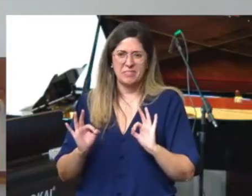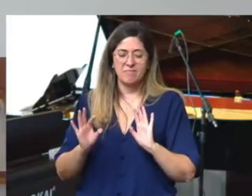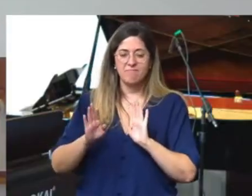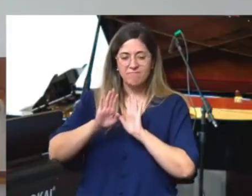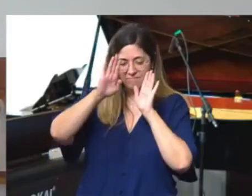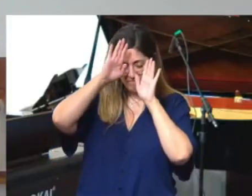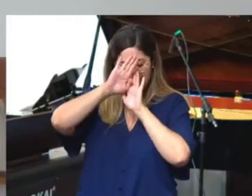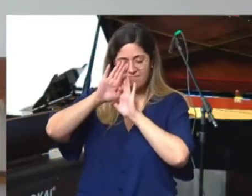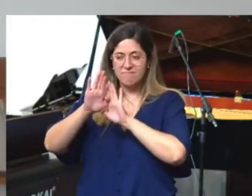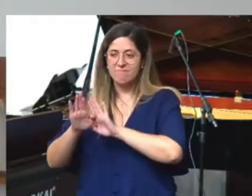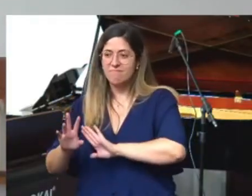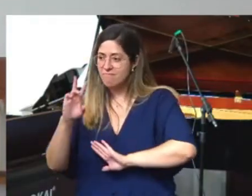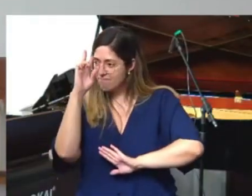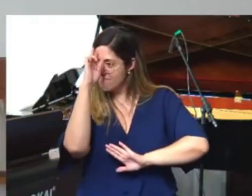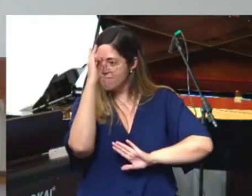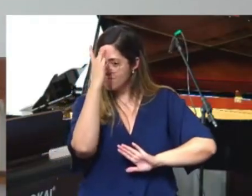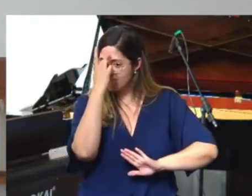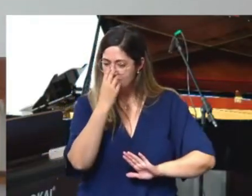repreensíveis,